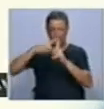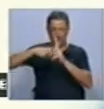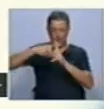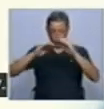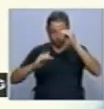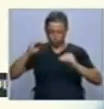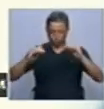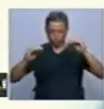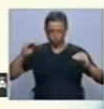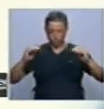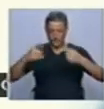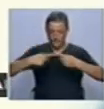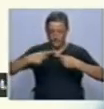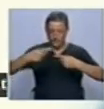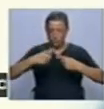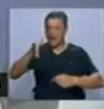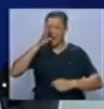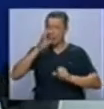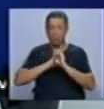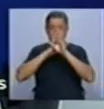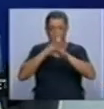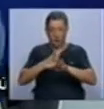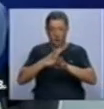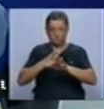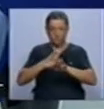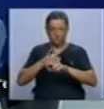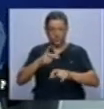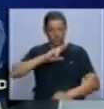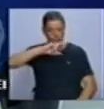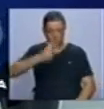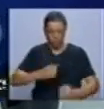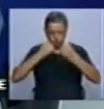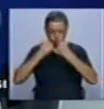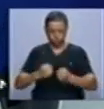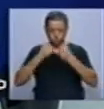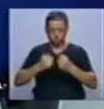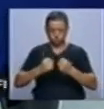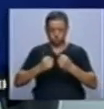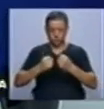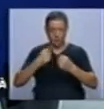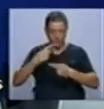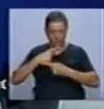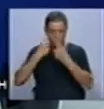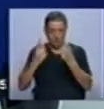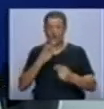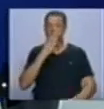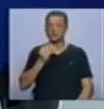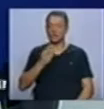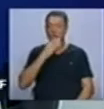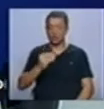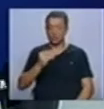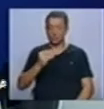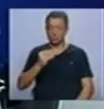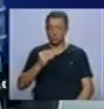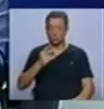a muitos períodos sem água. E agora sabemos que quando esta missão se despenhou, esta missão israelita se